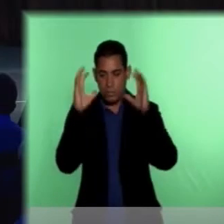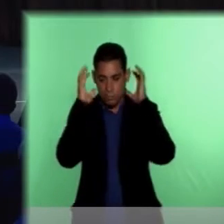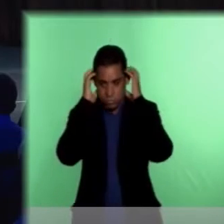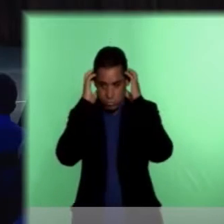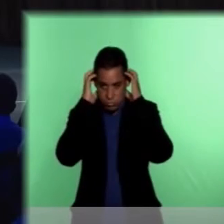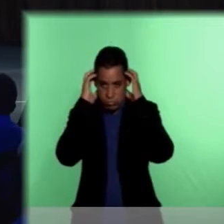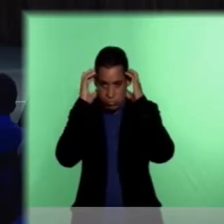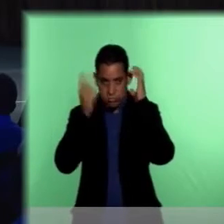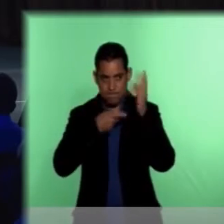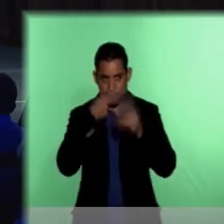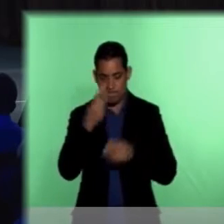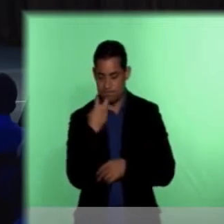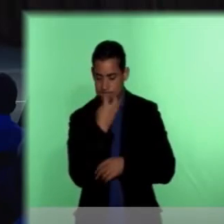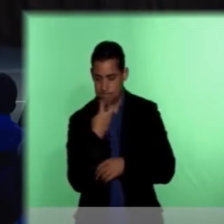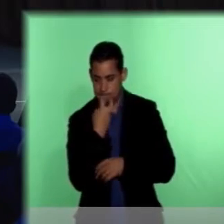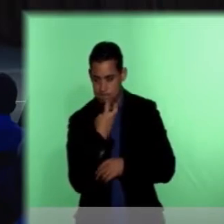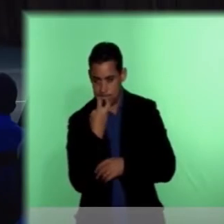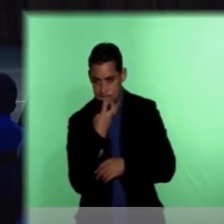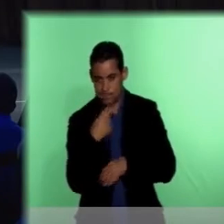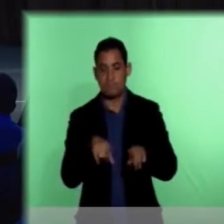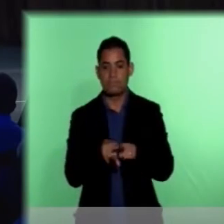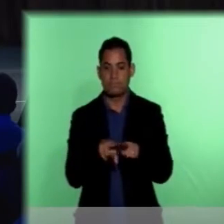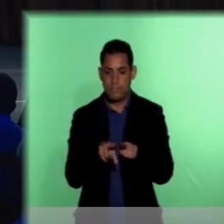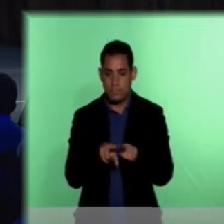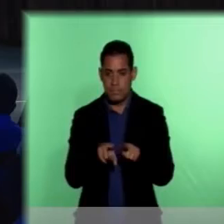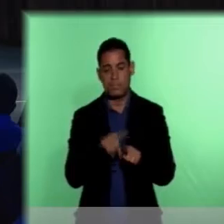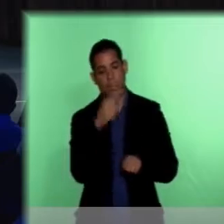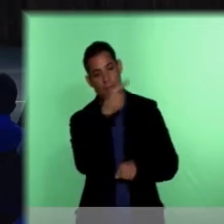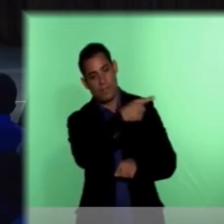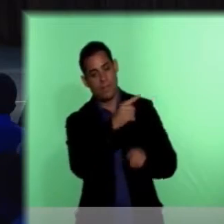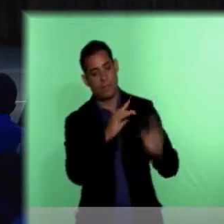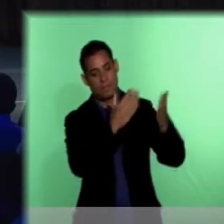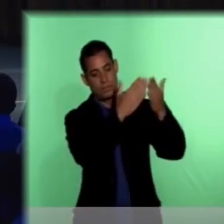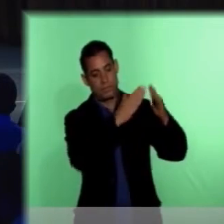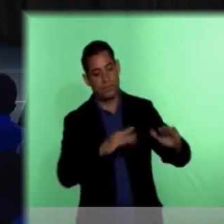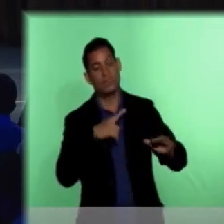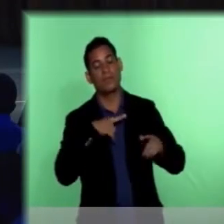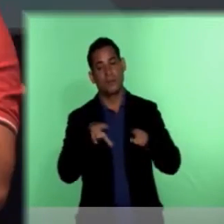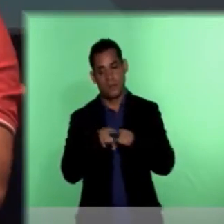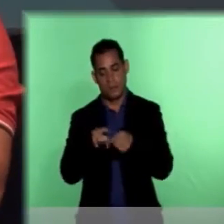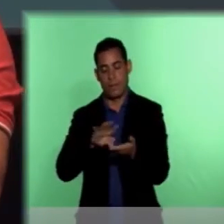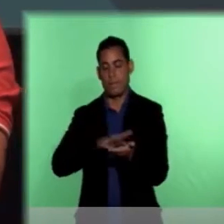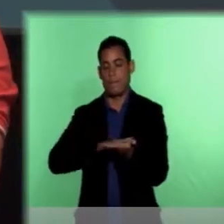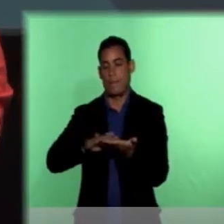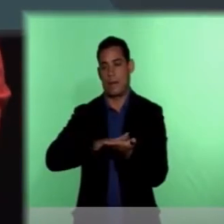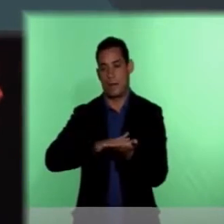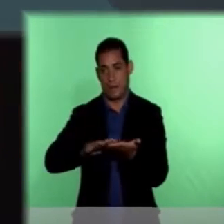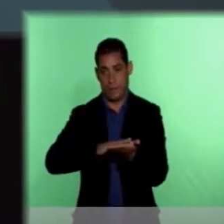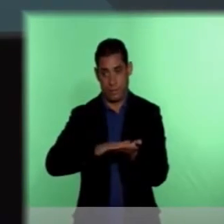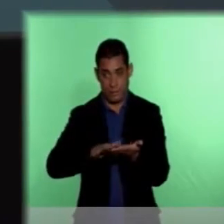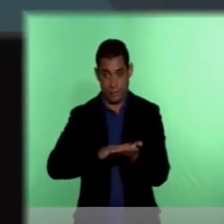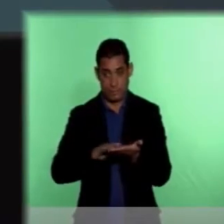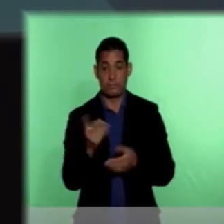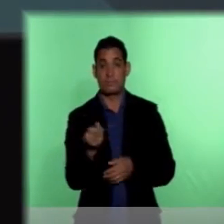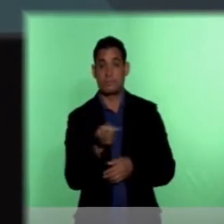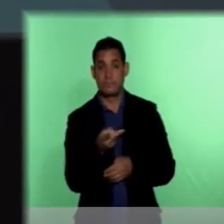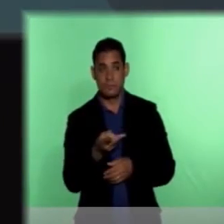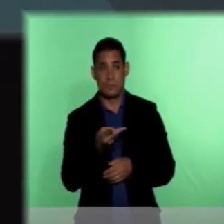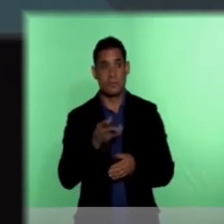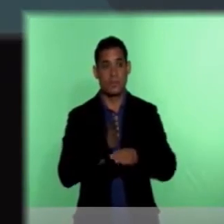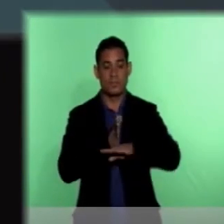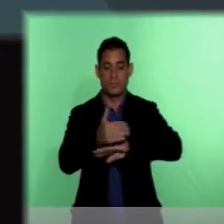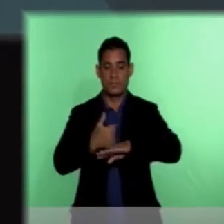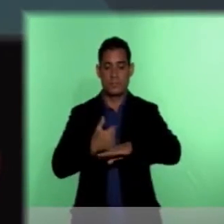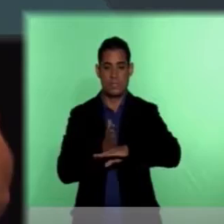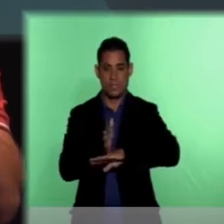Mundial, que a gente está divulgando ali no nosso stand, em braille. Então, a gente está numa perspectiva de garantir que o Plano Nacional de Educação